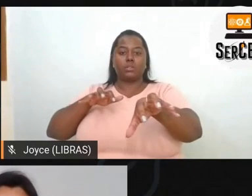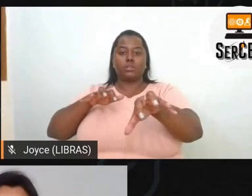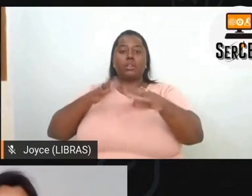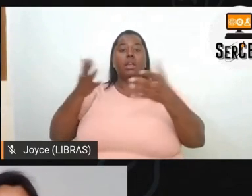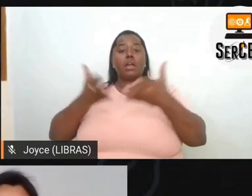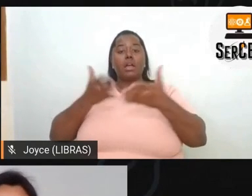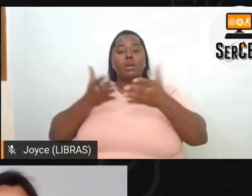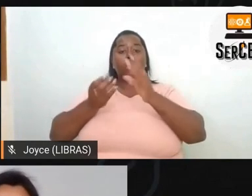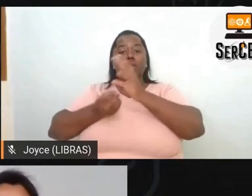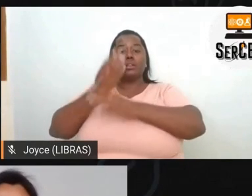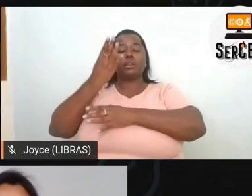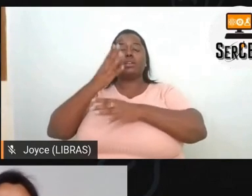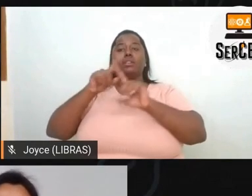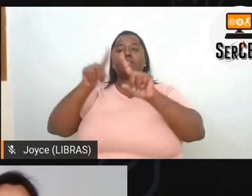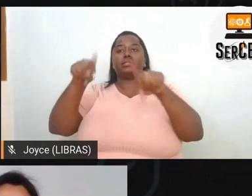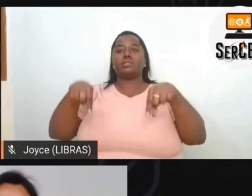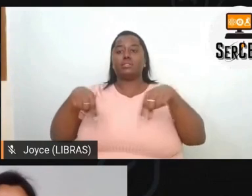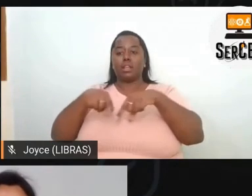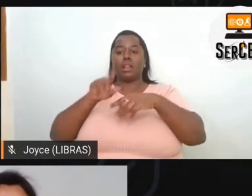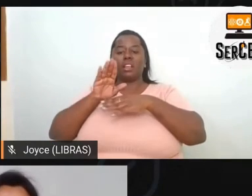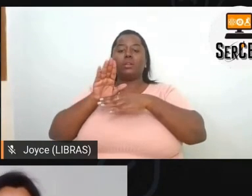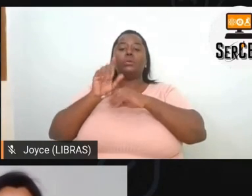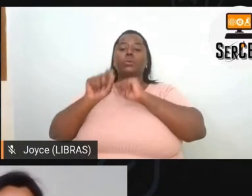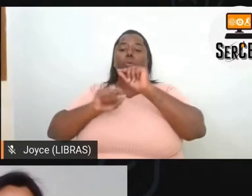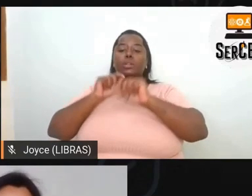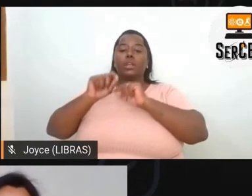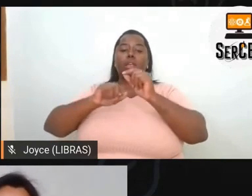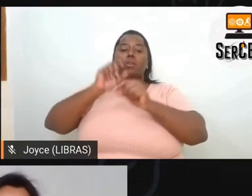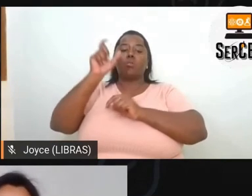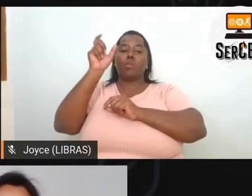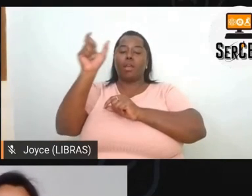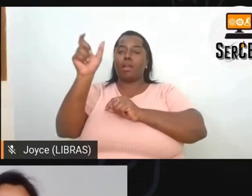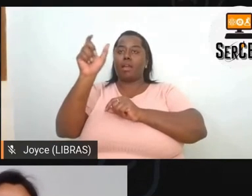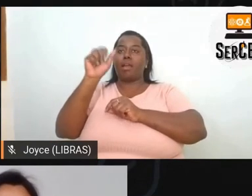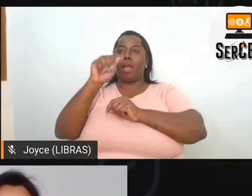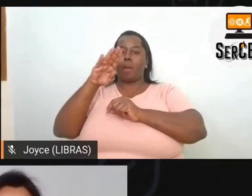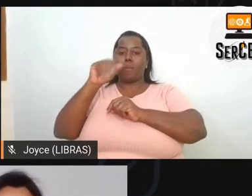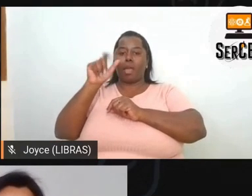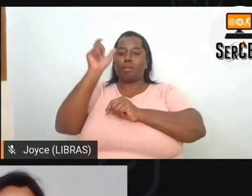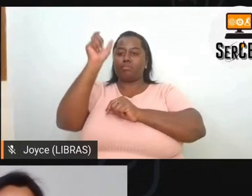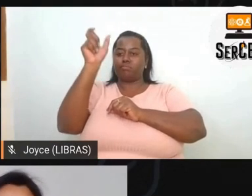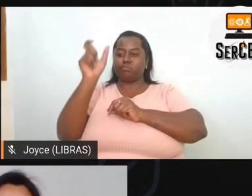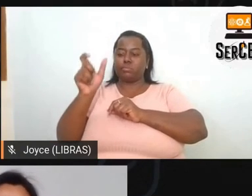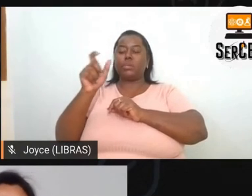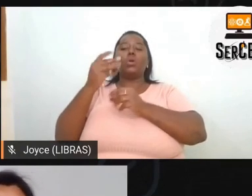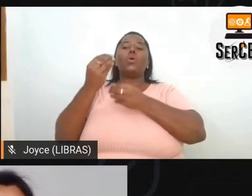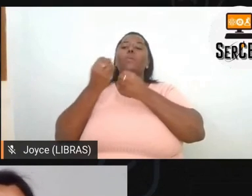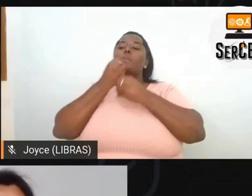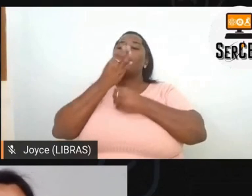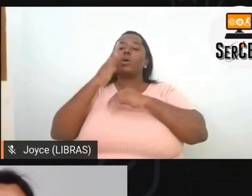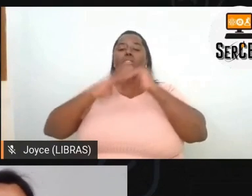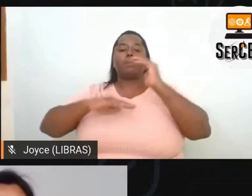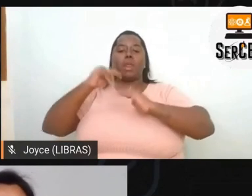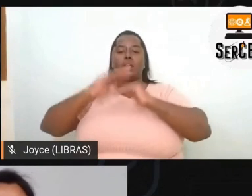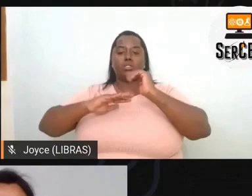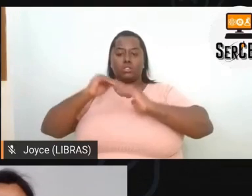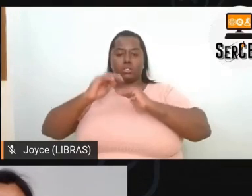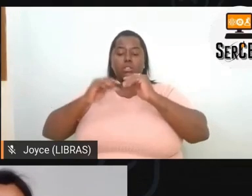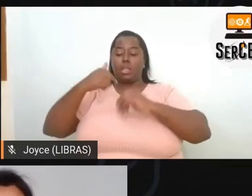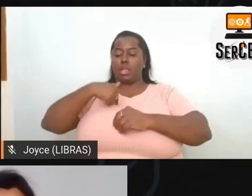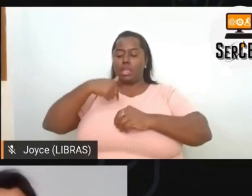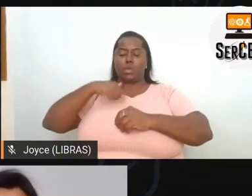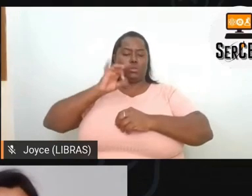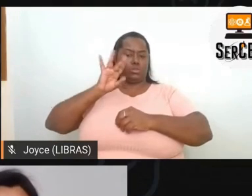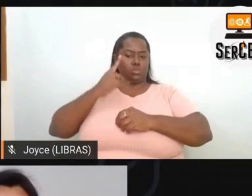de assessoria uma aba, né, que vai ser ainda criada, de boas práticas, e não só eu, como vários